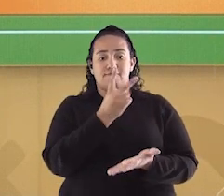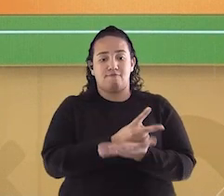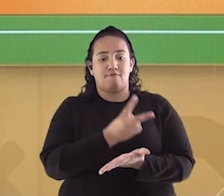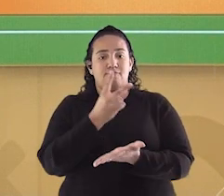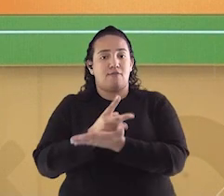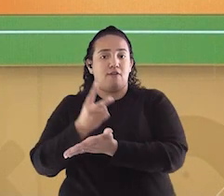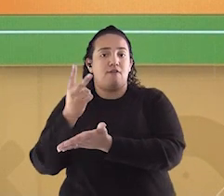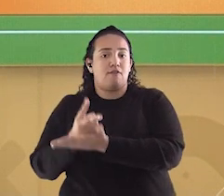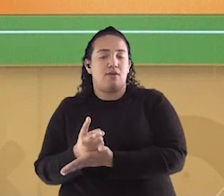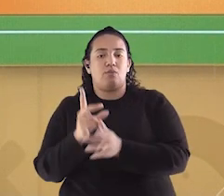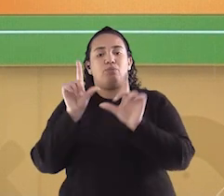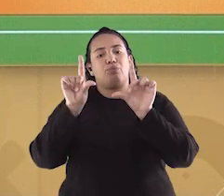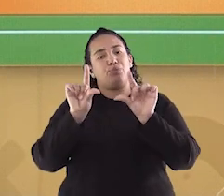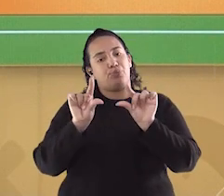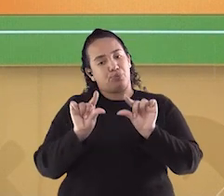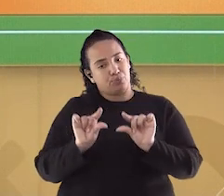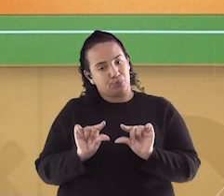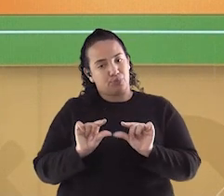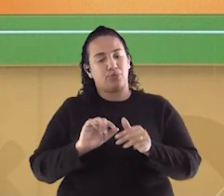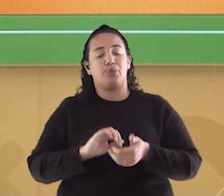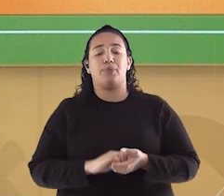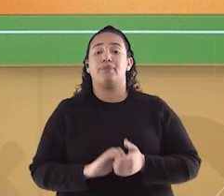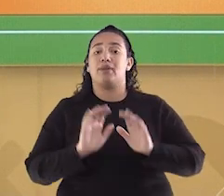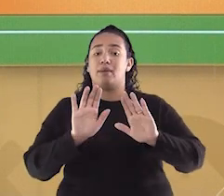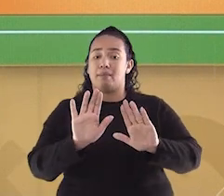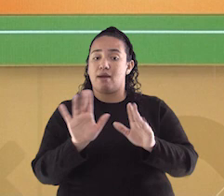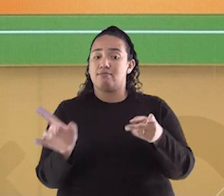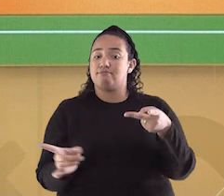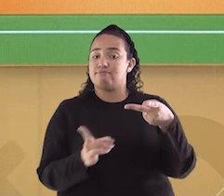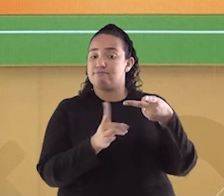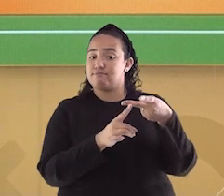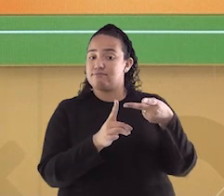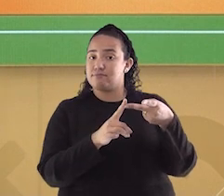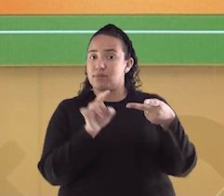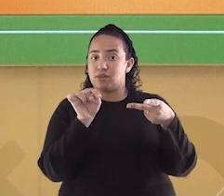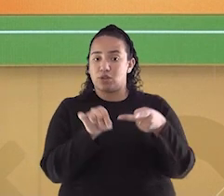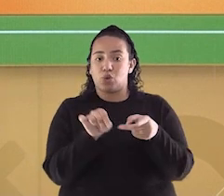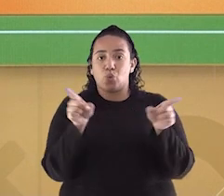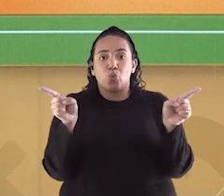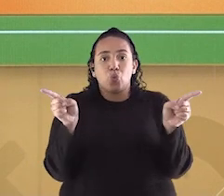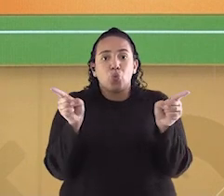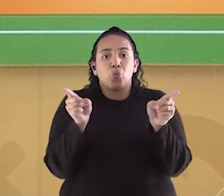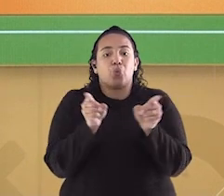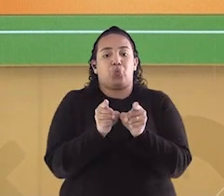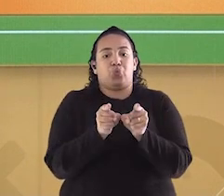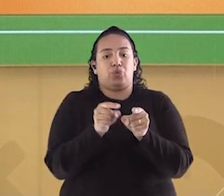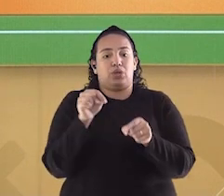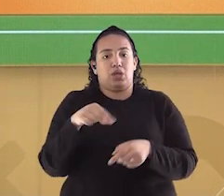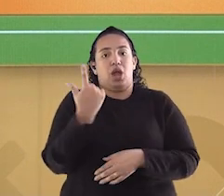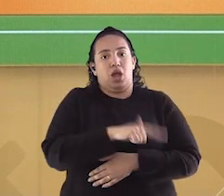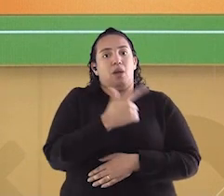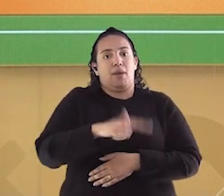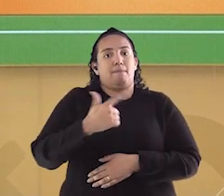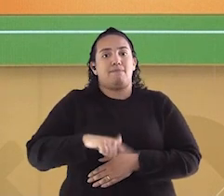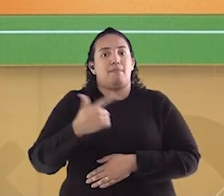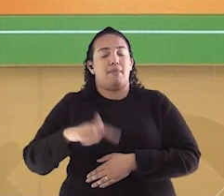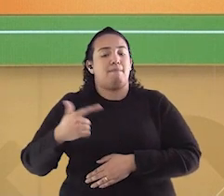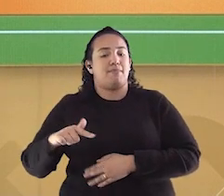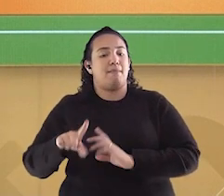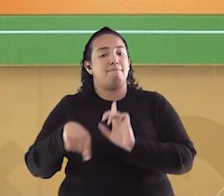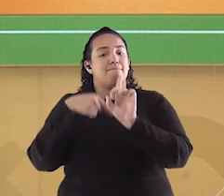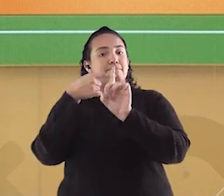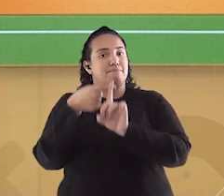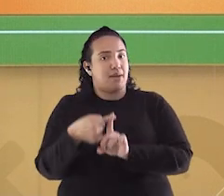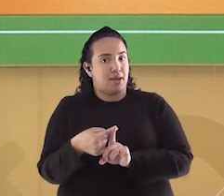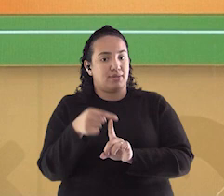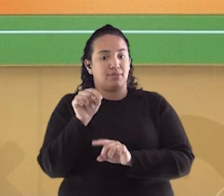frequência, certo? Ao contrário dela, a onda de baixo, a azul, é uma onda curtinha, como a gente pode ver. Ela tem uma taxa de repetição muito alta.